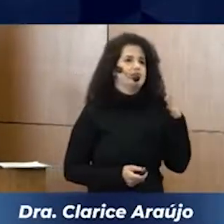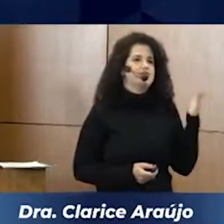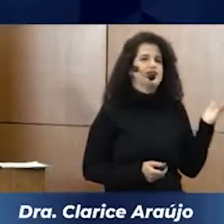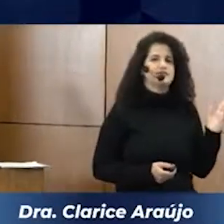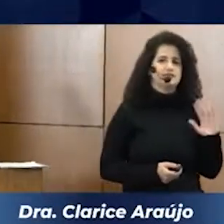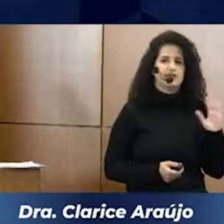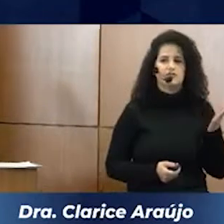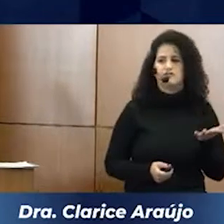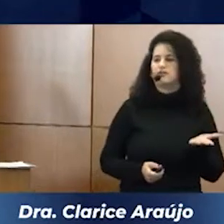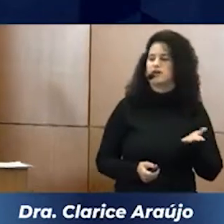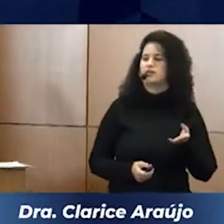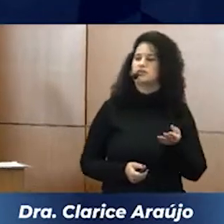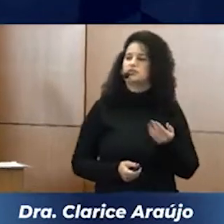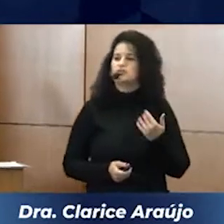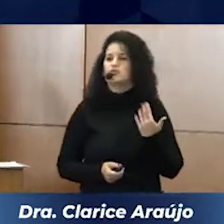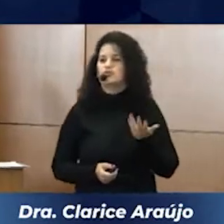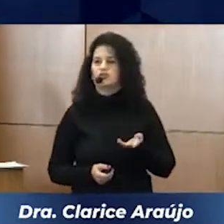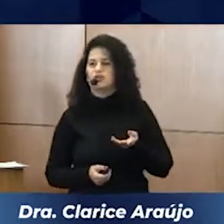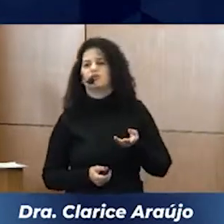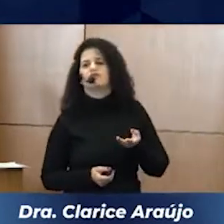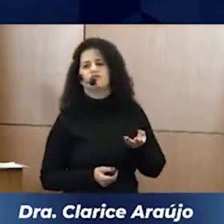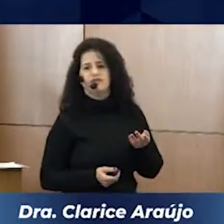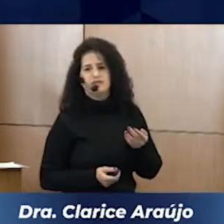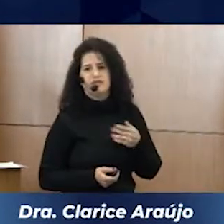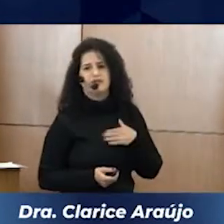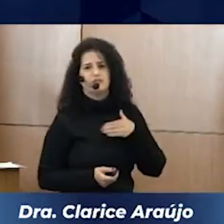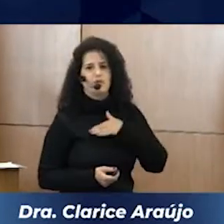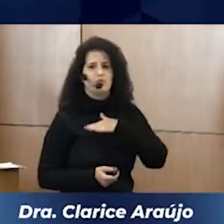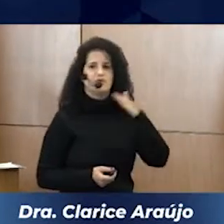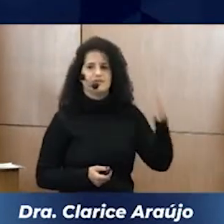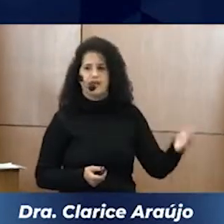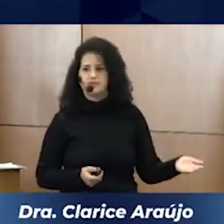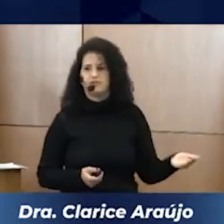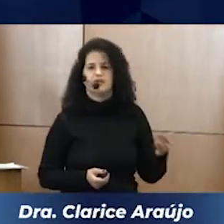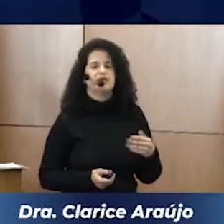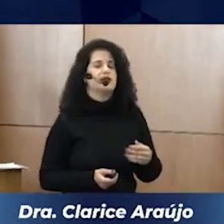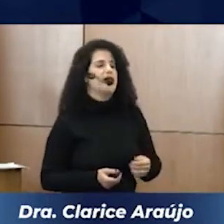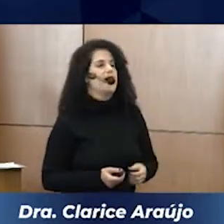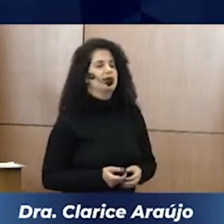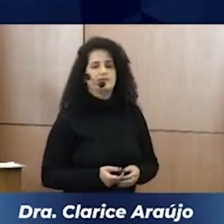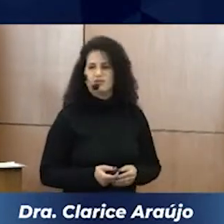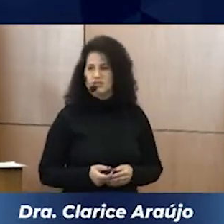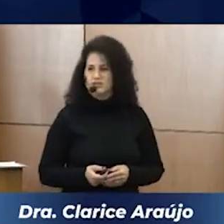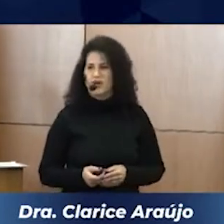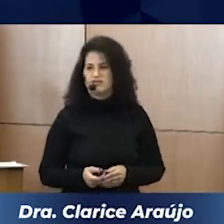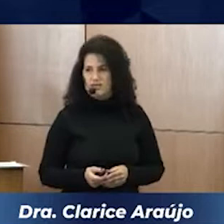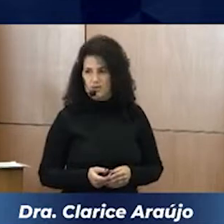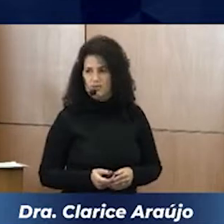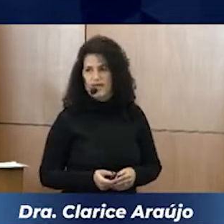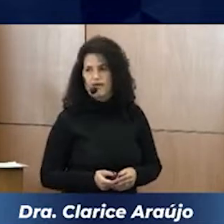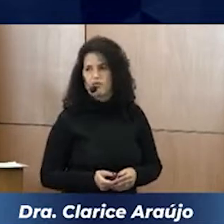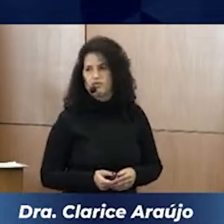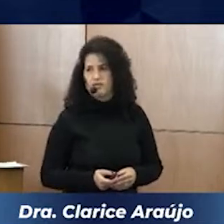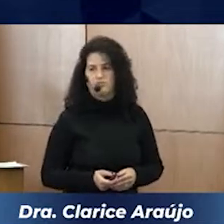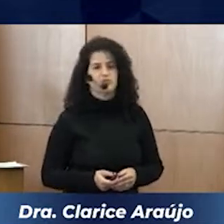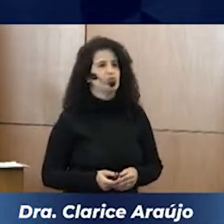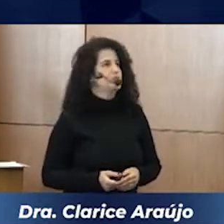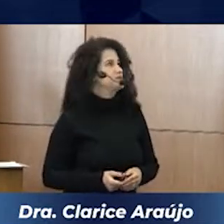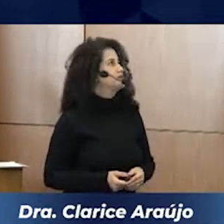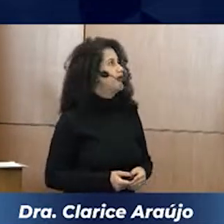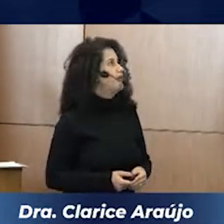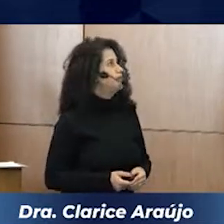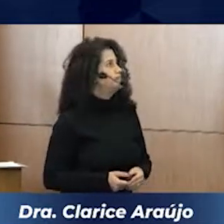a evidência científica surgiu na minha vida, né, e no meu processo aí ainda de graduação, né, como